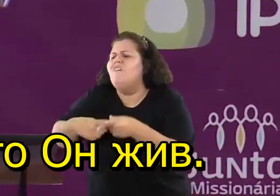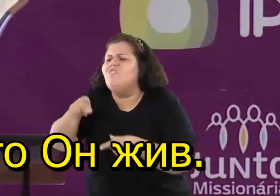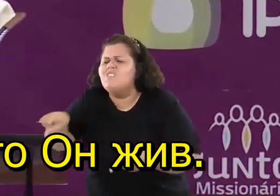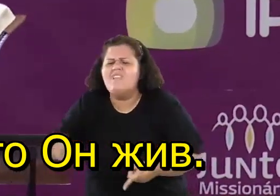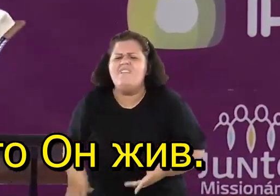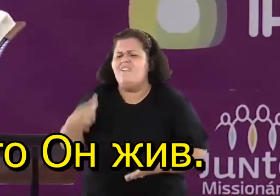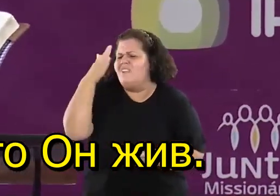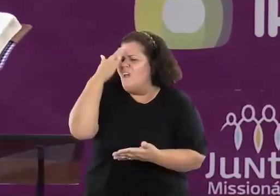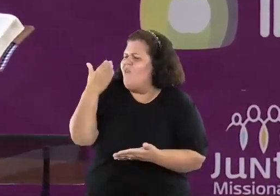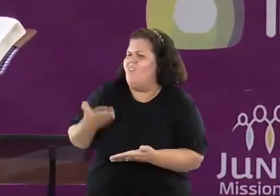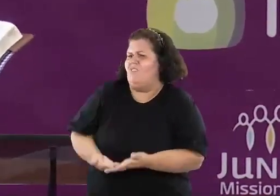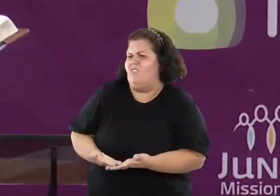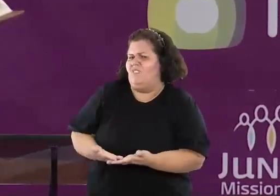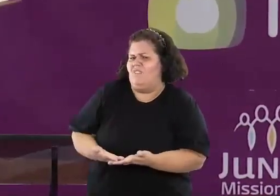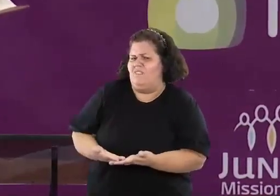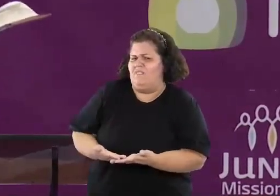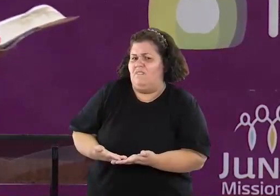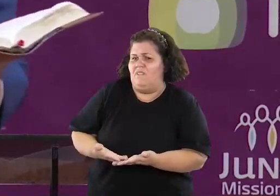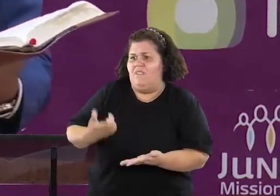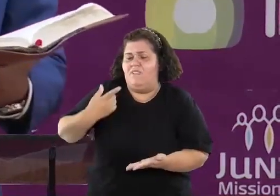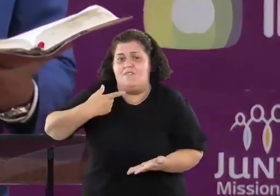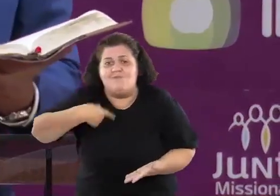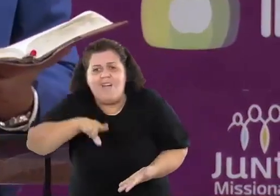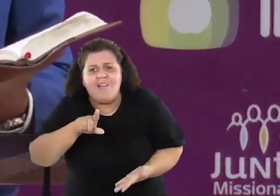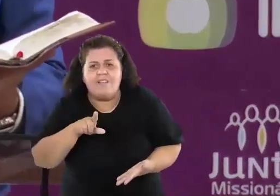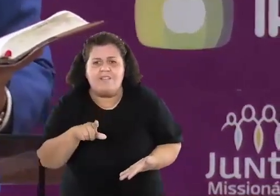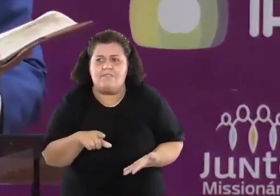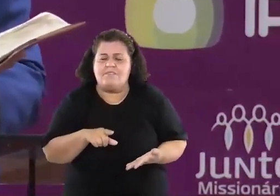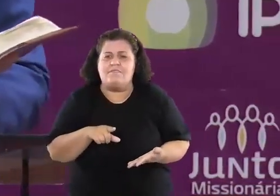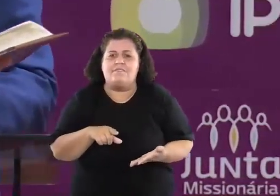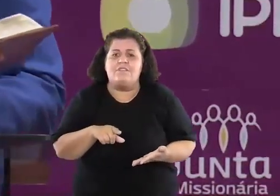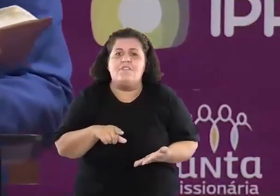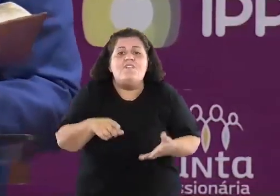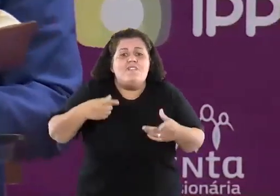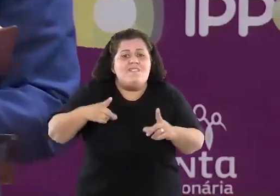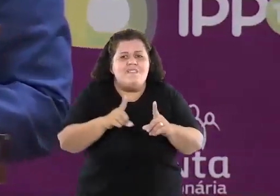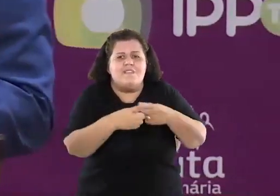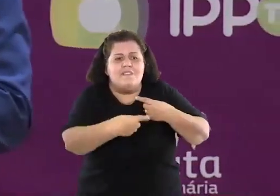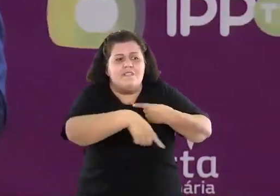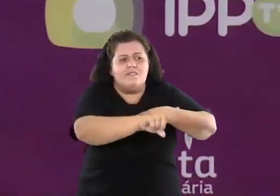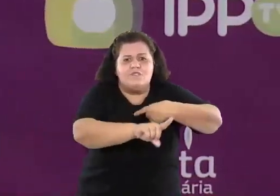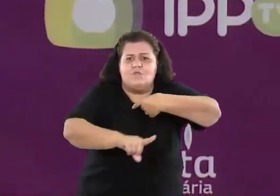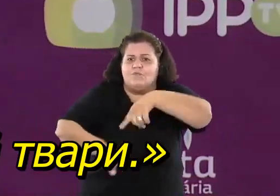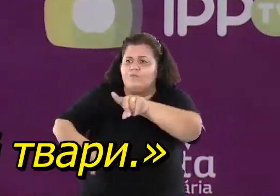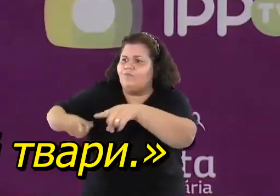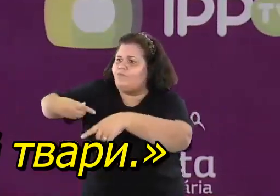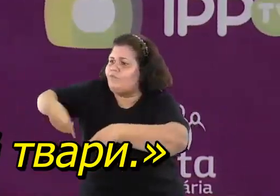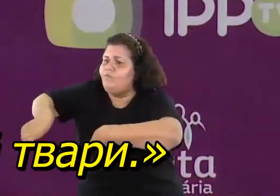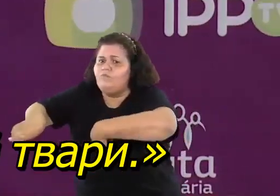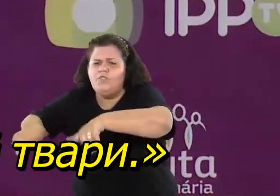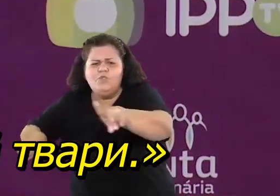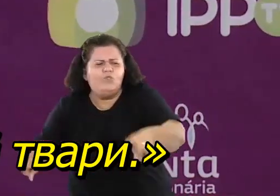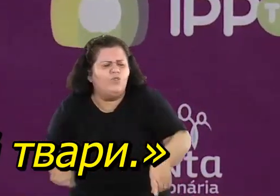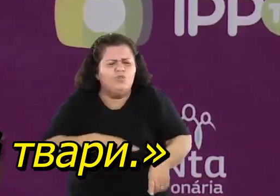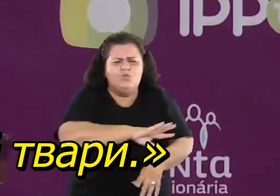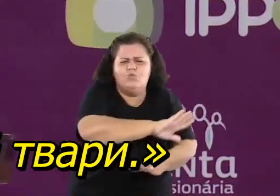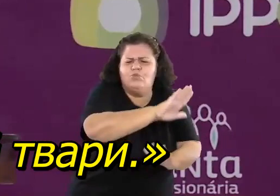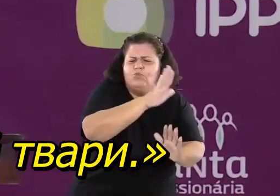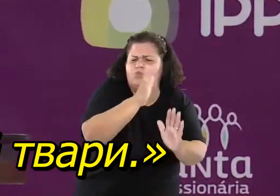que está vivo e diz para eles assim: ide por todo mundo e pregai o